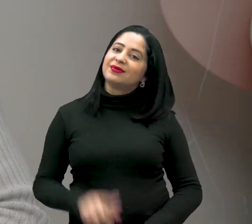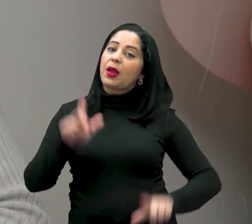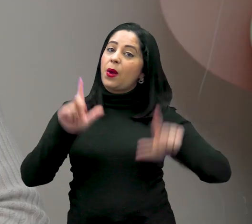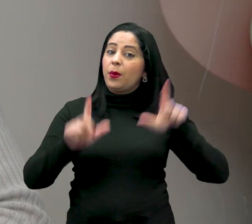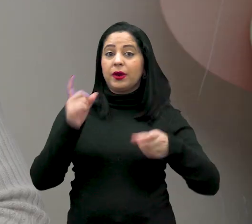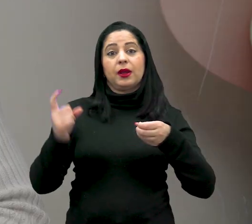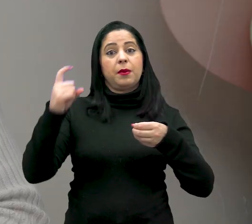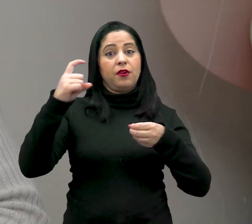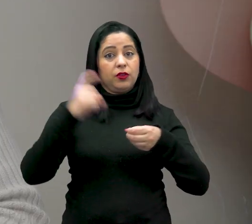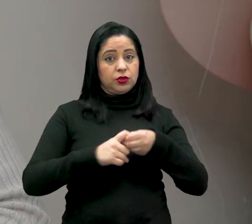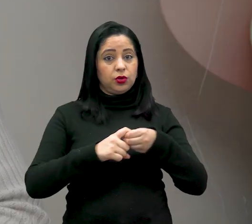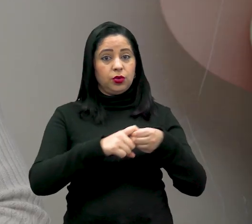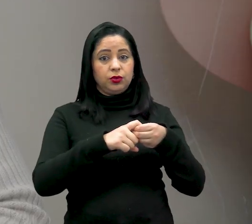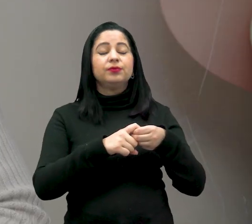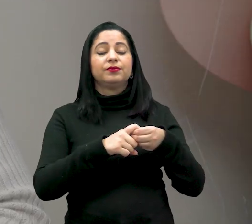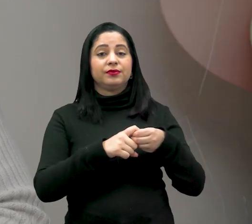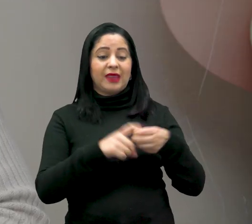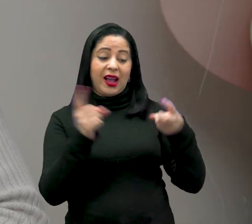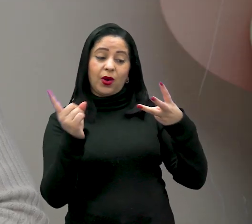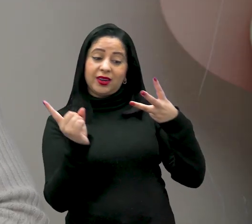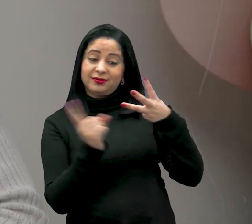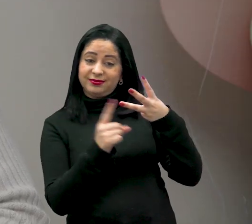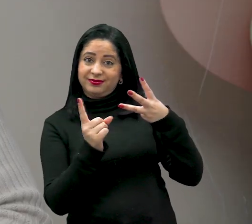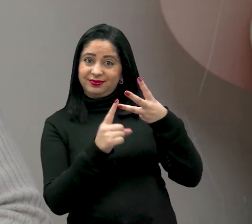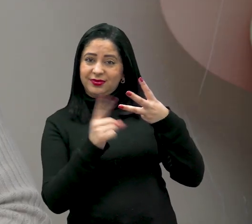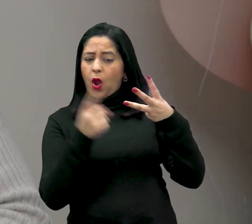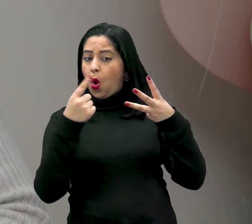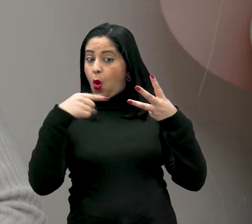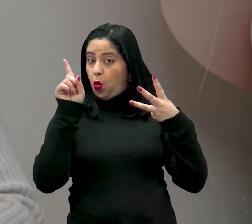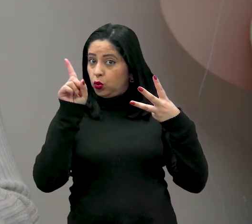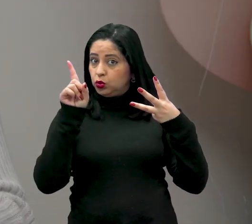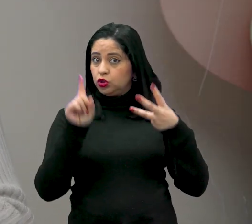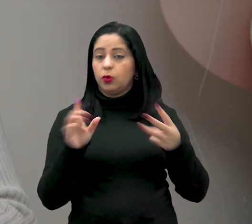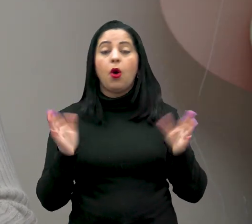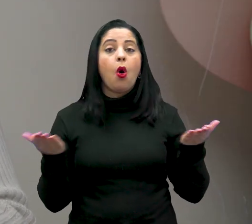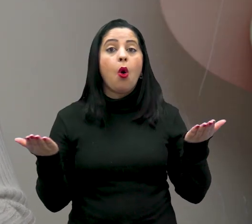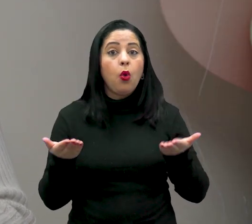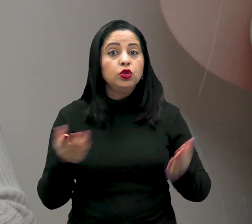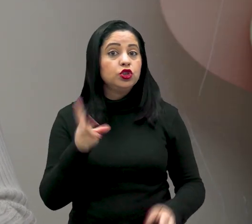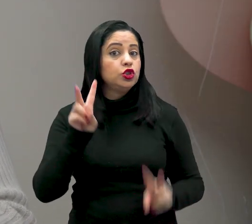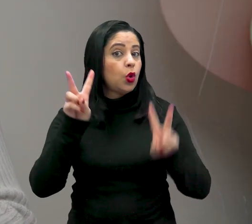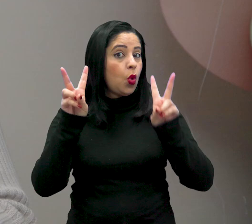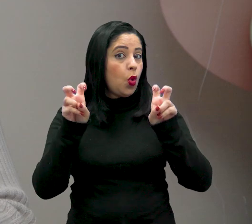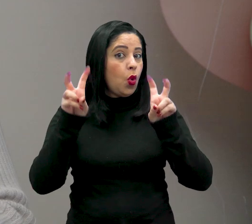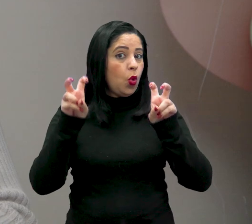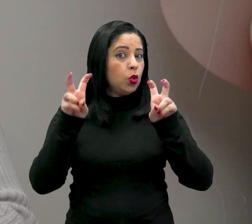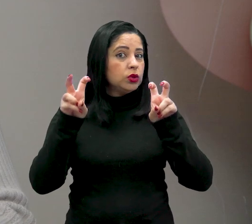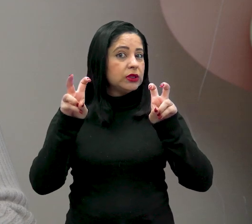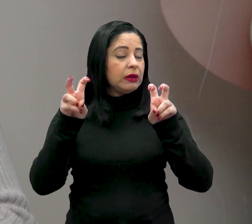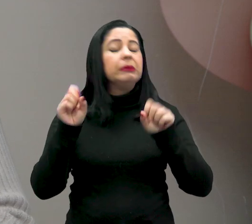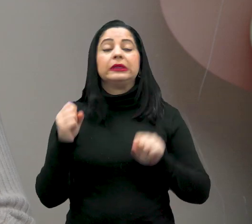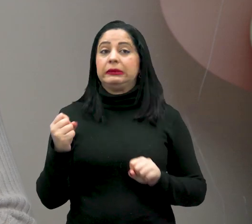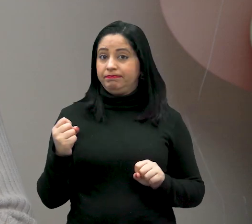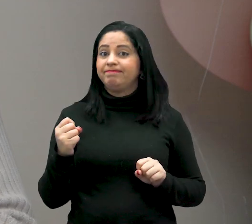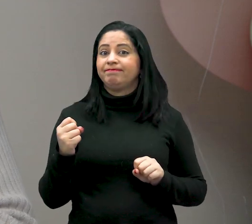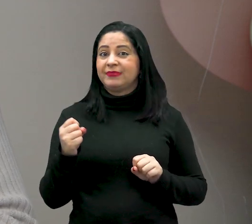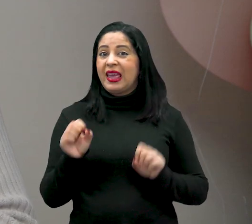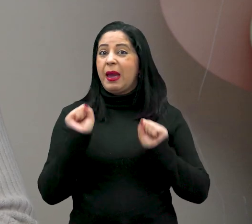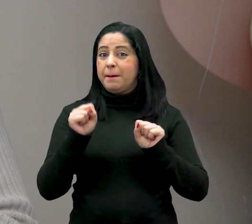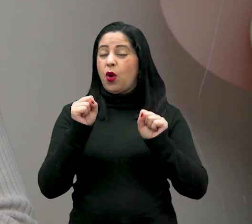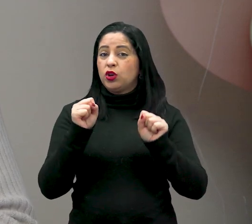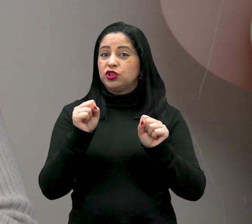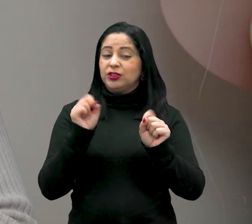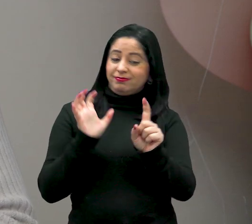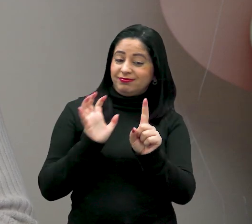Já estamos de volta, então, com o último bloco do De Bem Com Você de hoje. E hoje o assunto por aqui é um assunto que impacta a